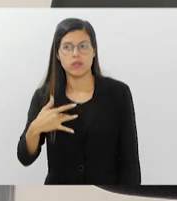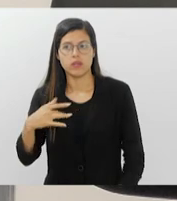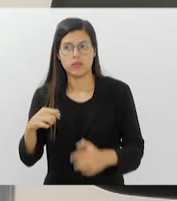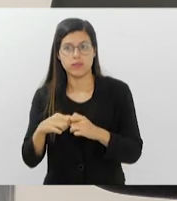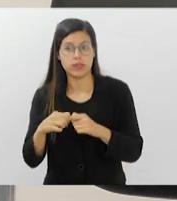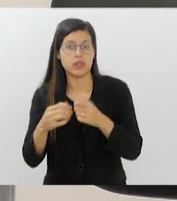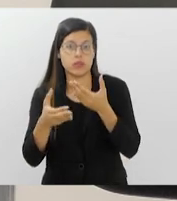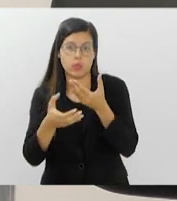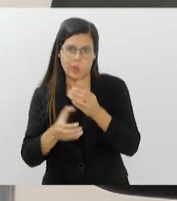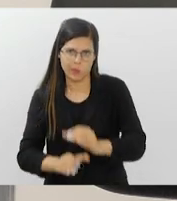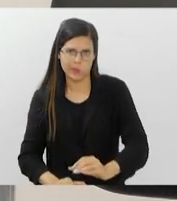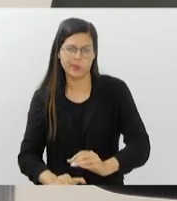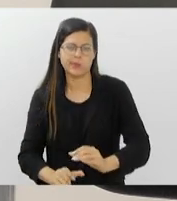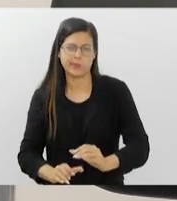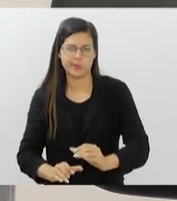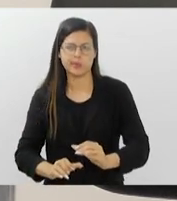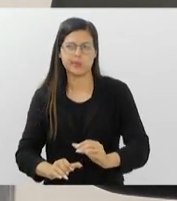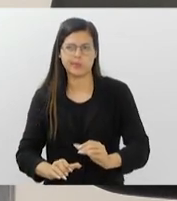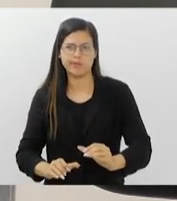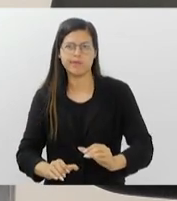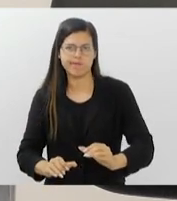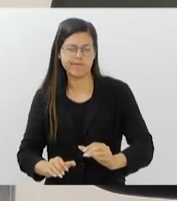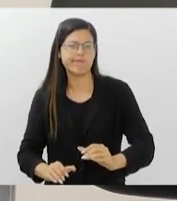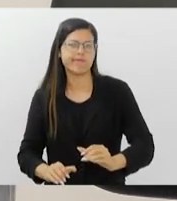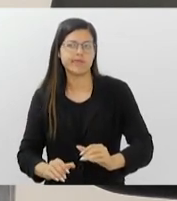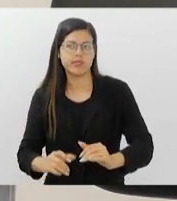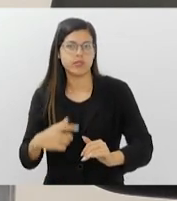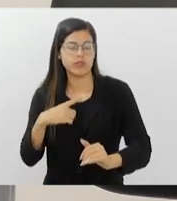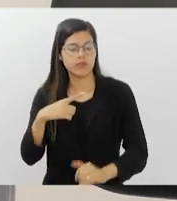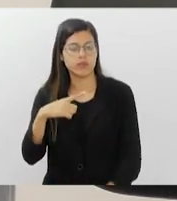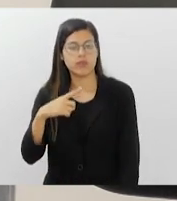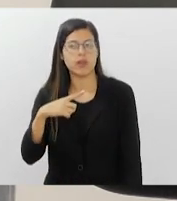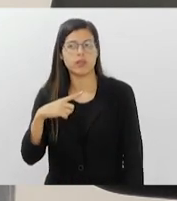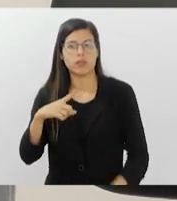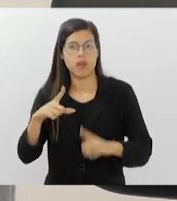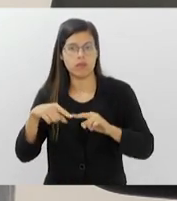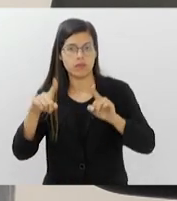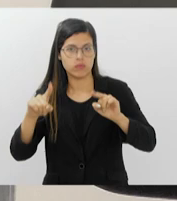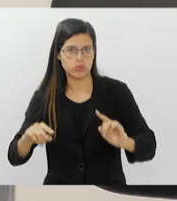público para que tivéssemos funcionários